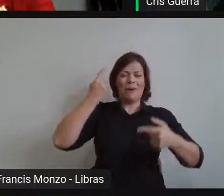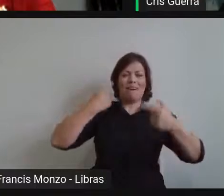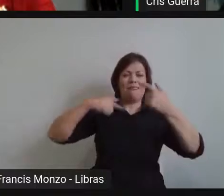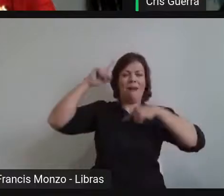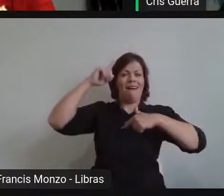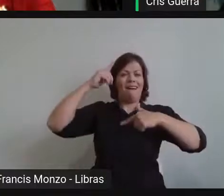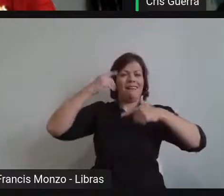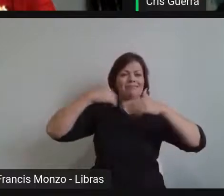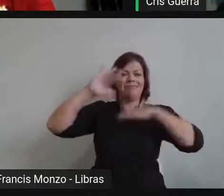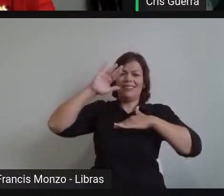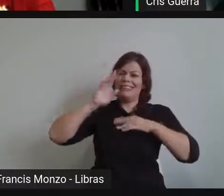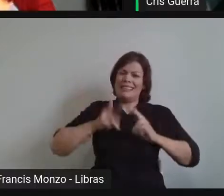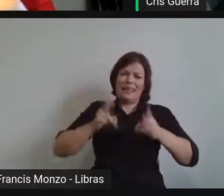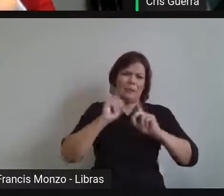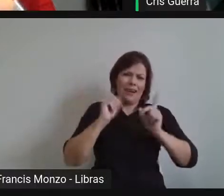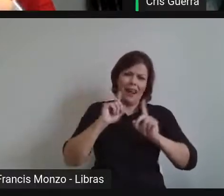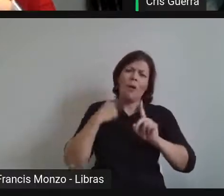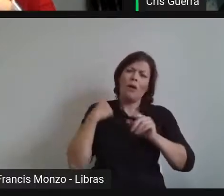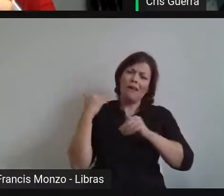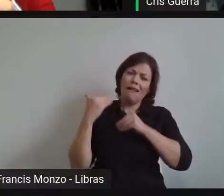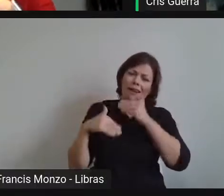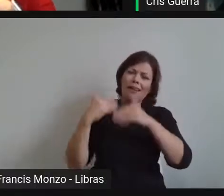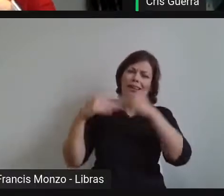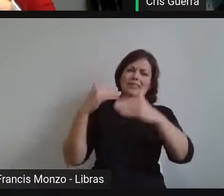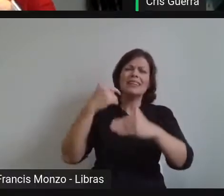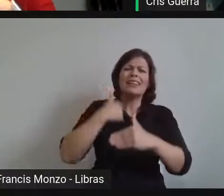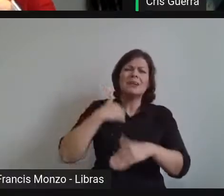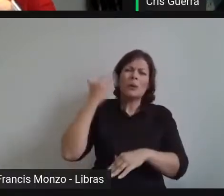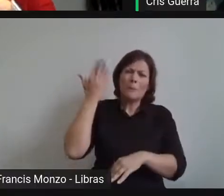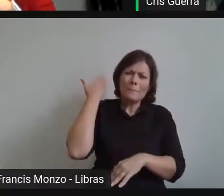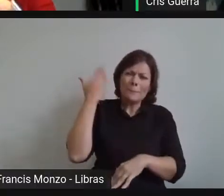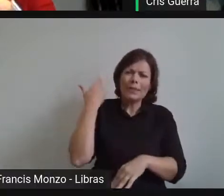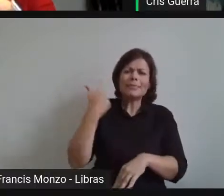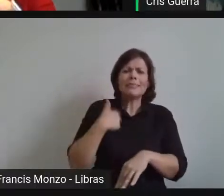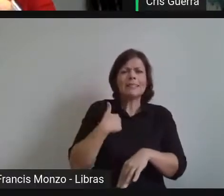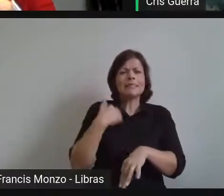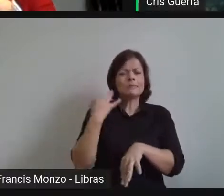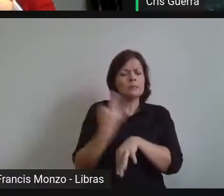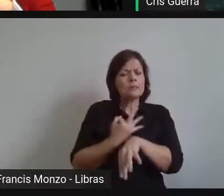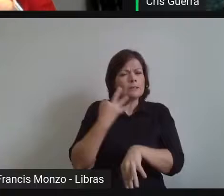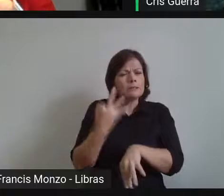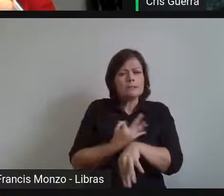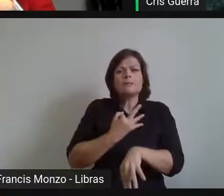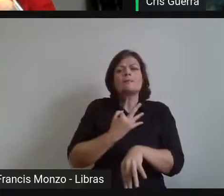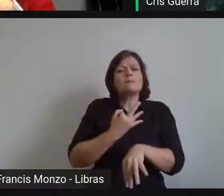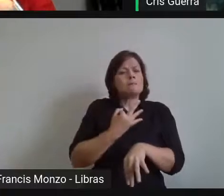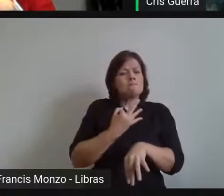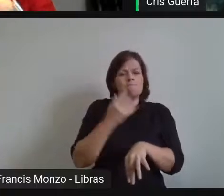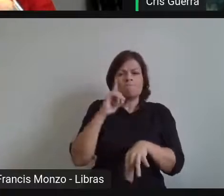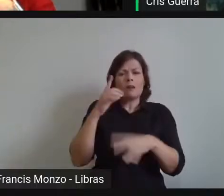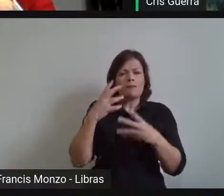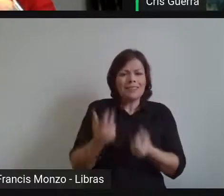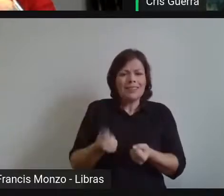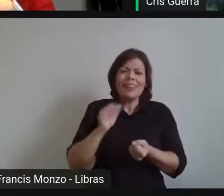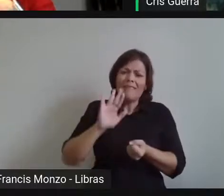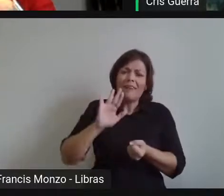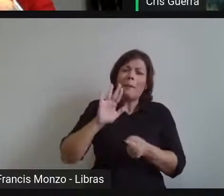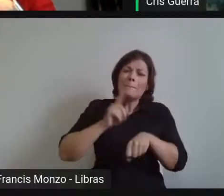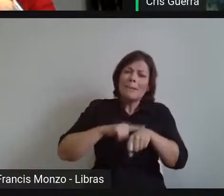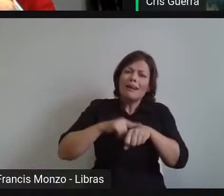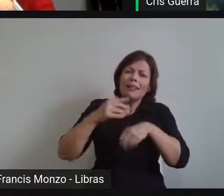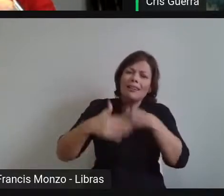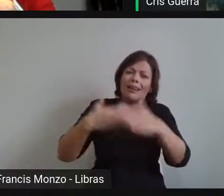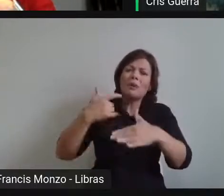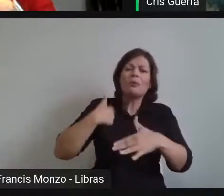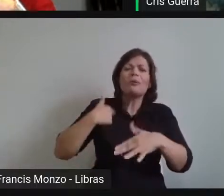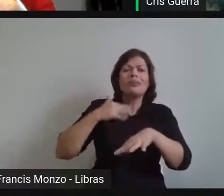fui muito turrona, eu fui melhorando com o tempo. Eu acho que as ondas que a gente vai pegando na vida